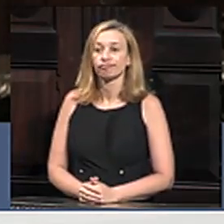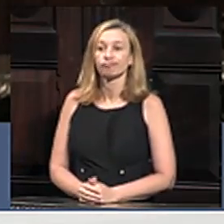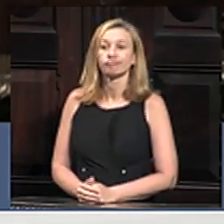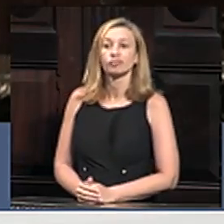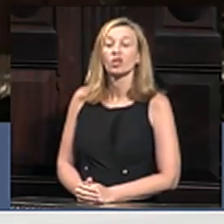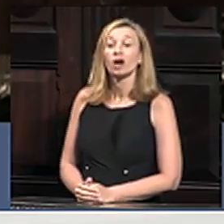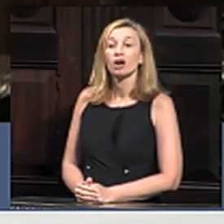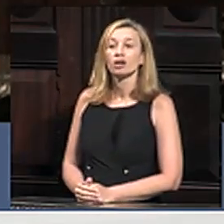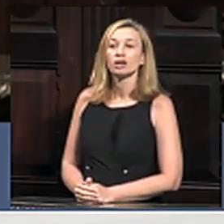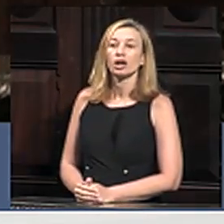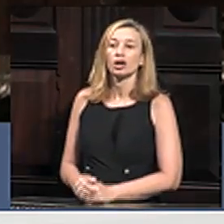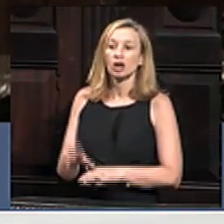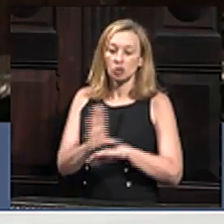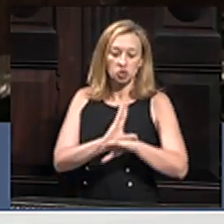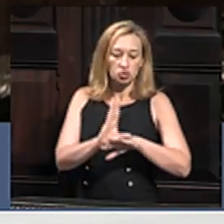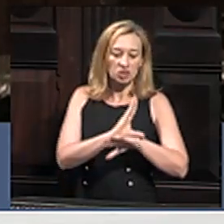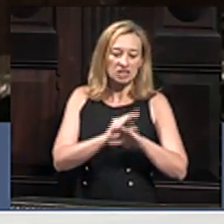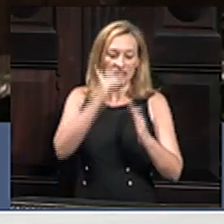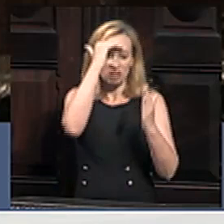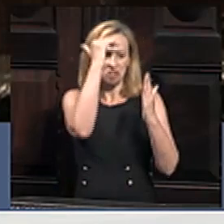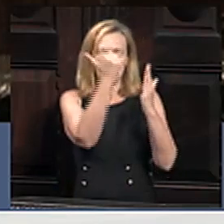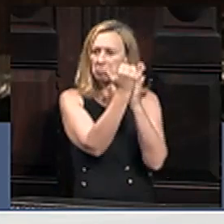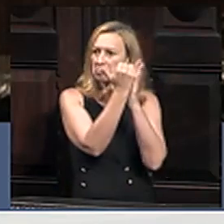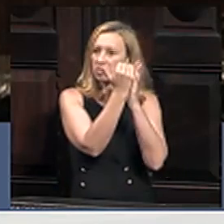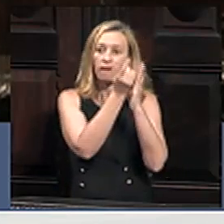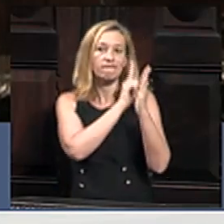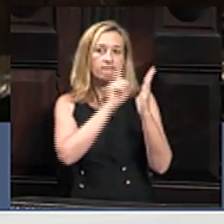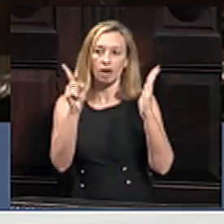A Constituição não foi respeitada.